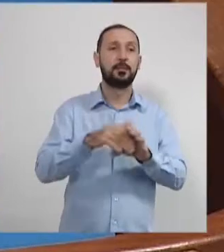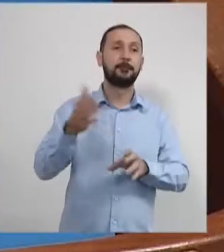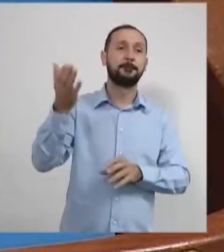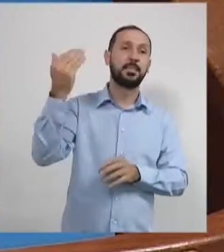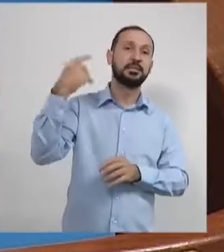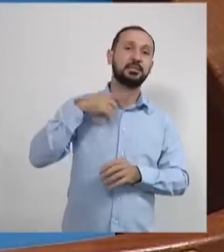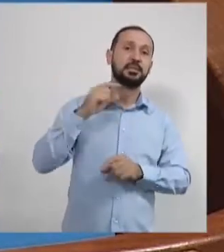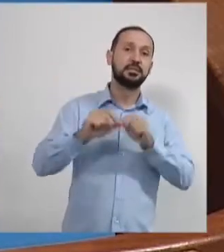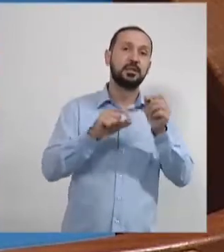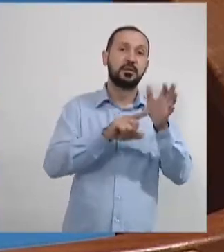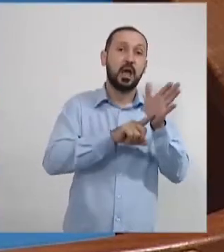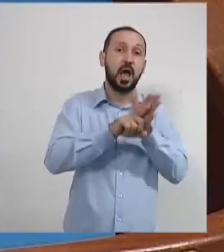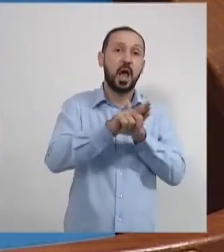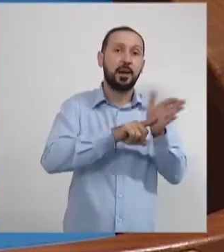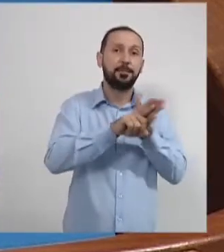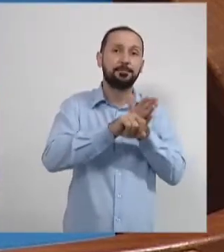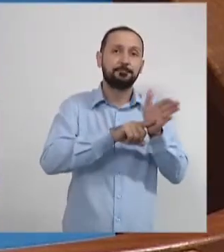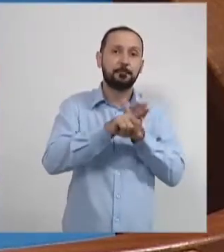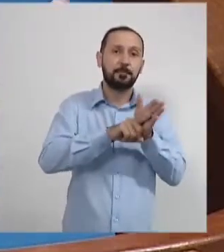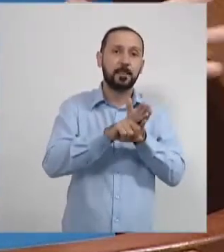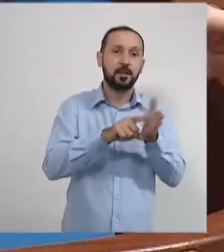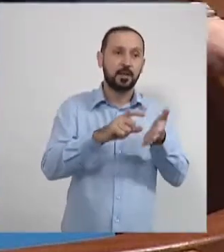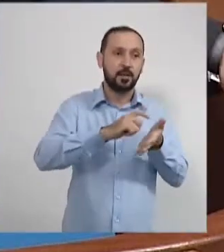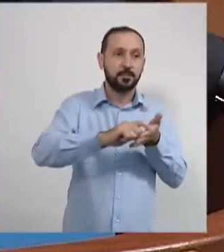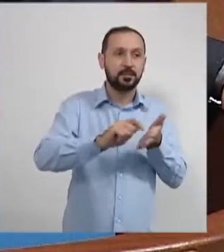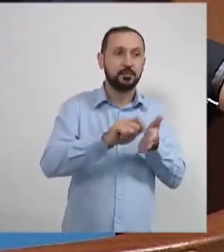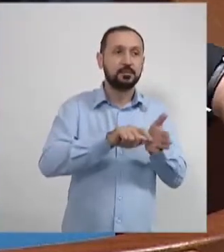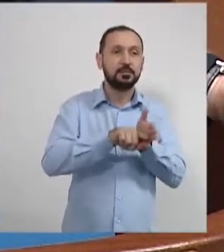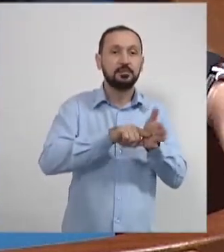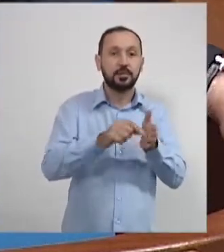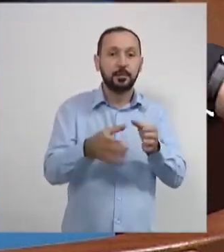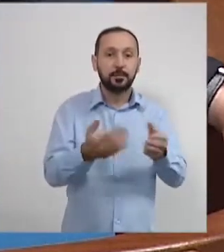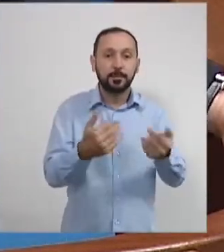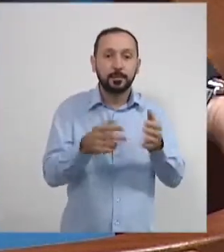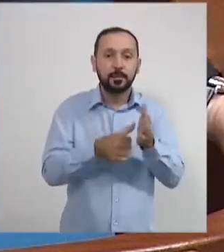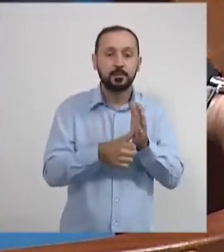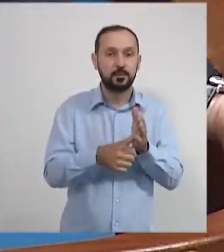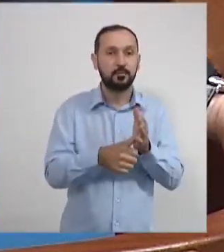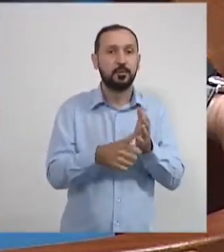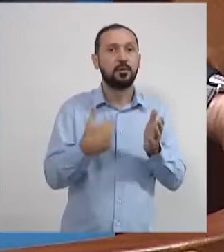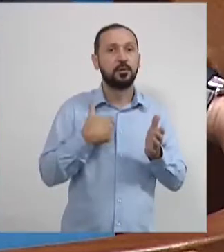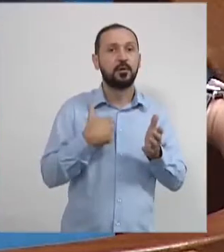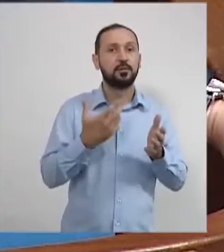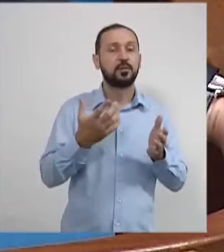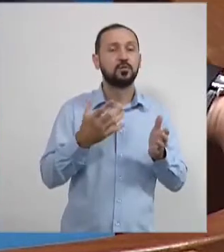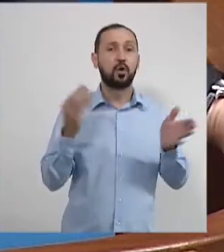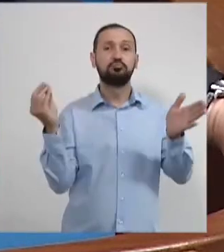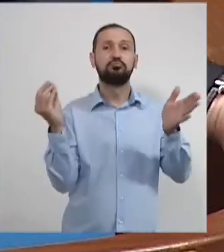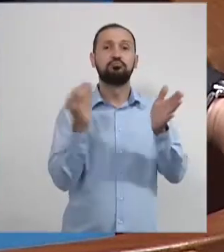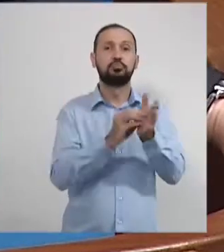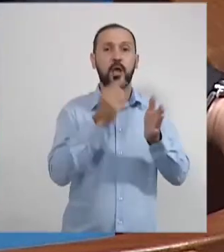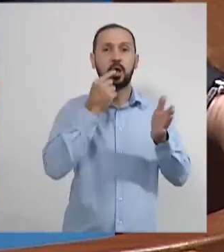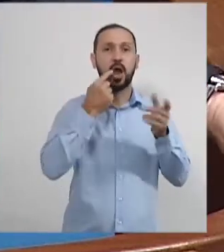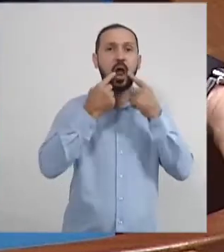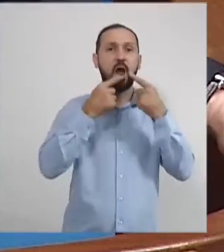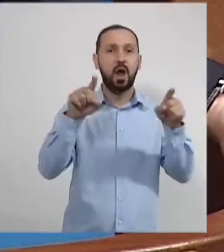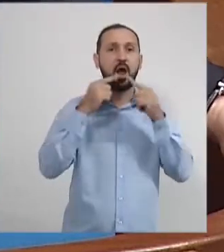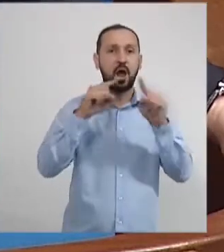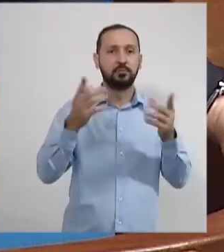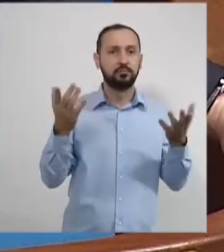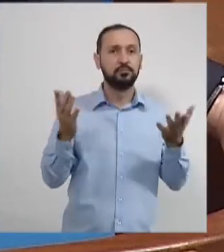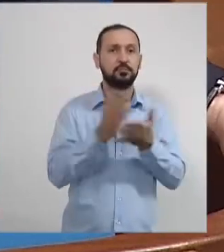tivemos na pesquisa ali manual para encontrar o título de eleitor. Portanto, fica aqui a nossa reclamação. Muita gente